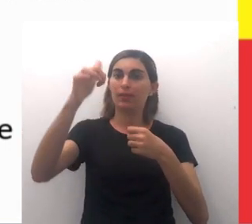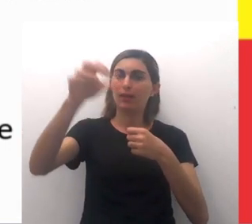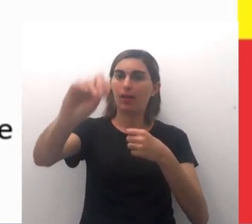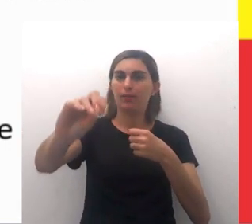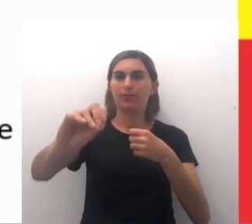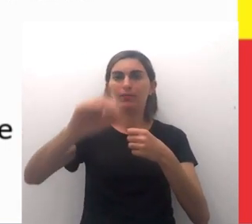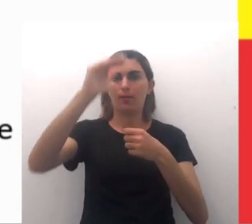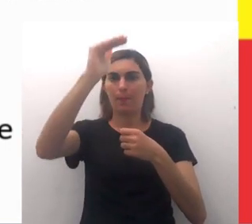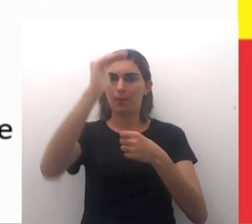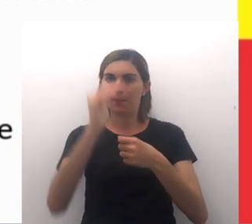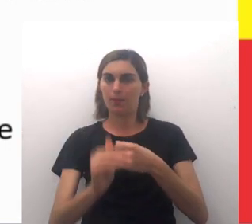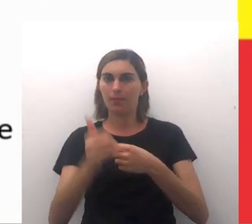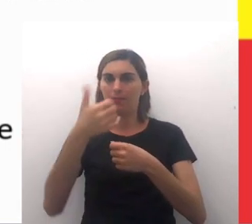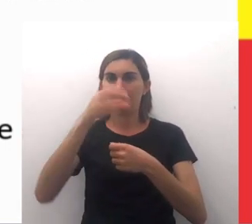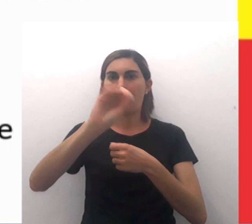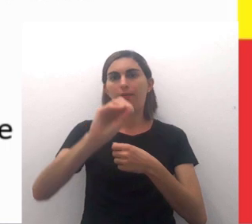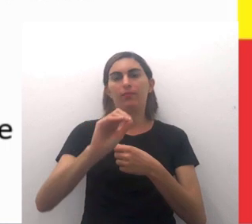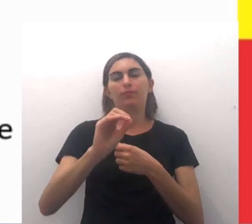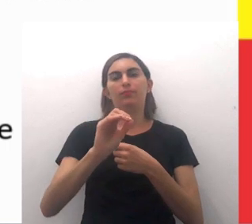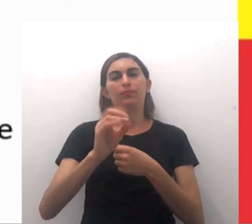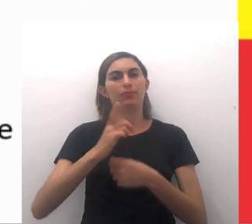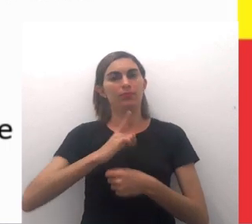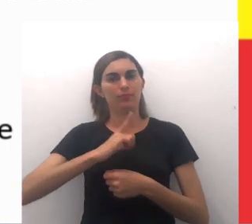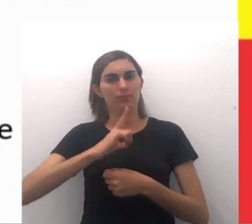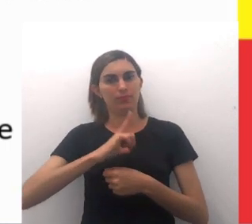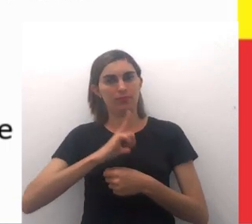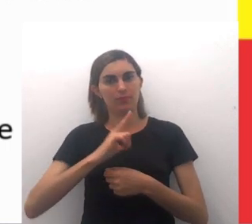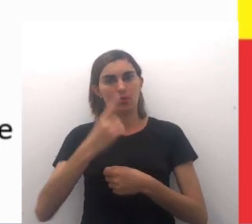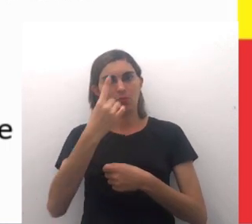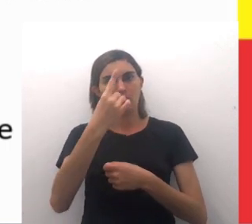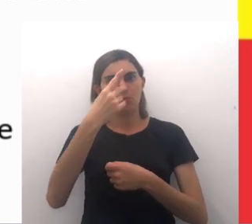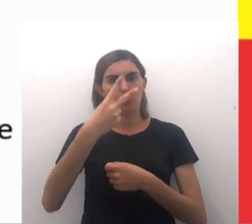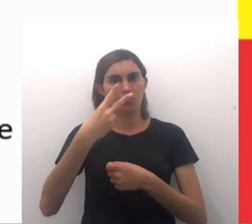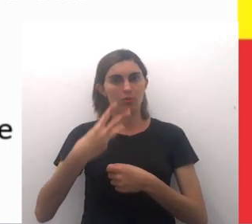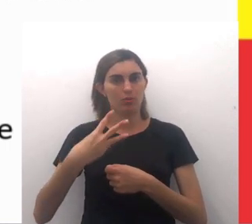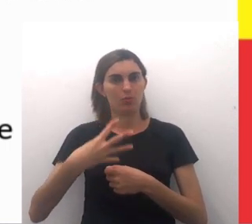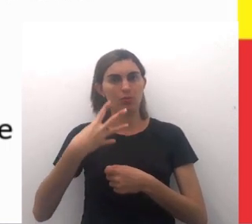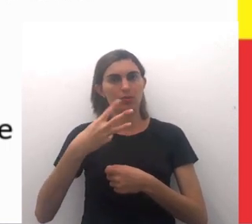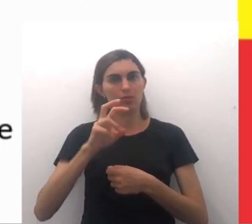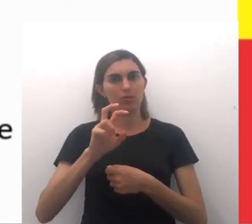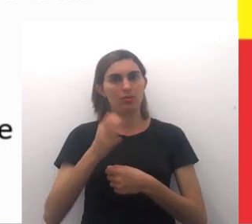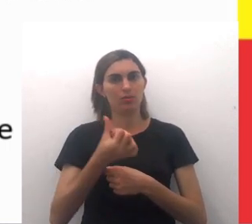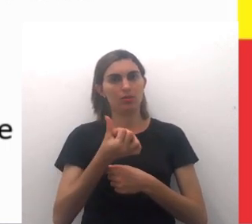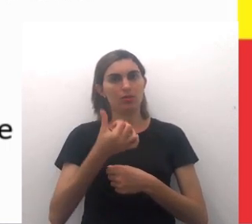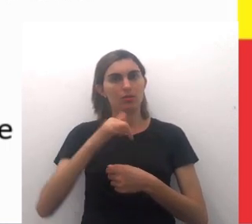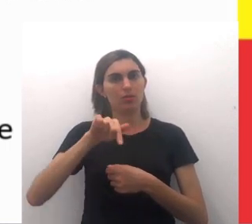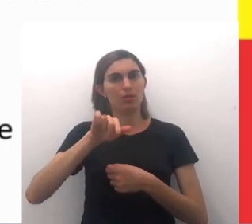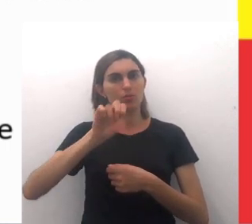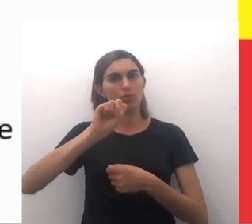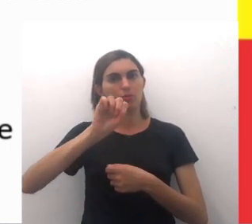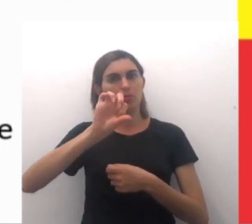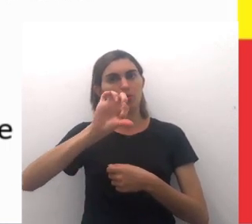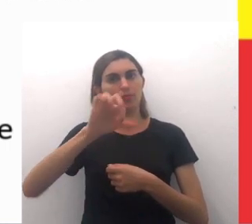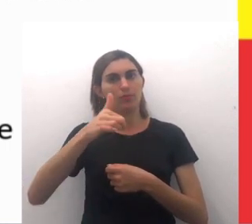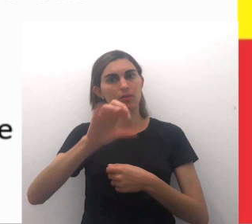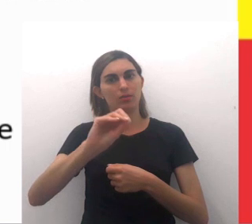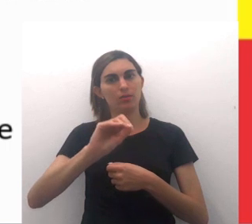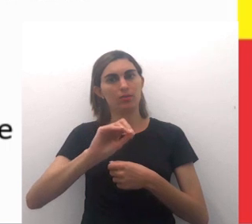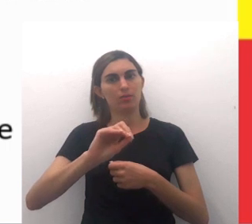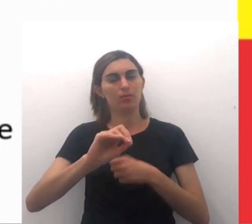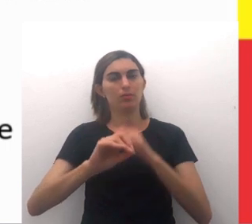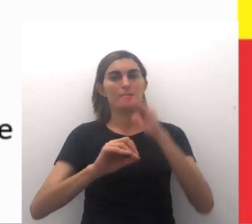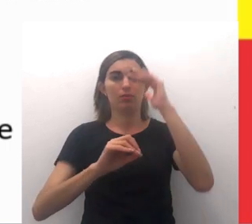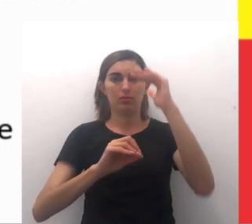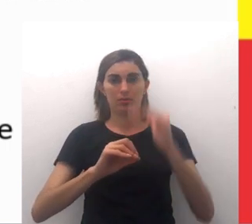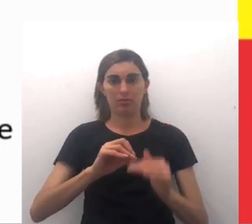e 10. Então, entenda que aí tem 10. Ó. 1, 2, 3, 4, 5, 6, 7, 8, 9 e 10